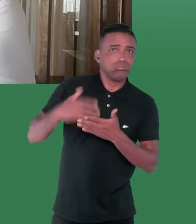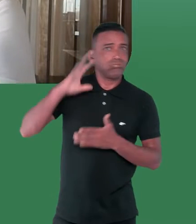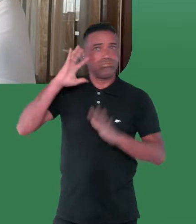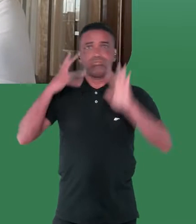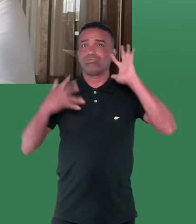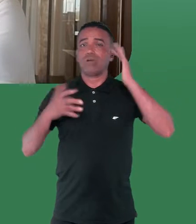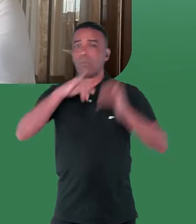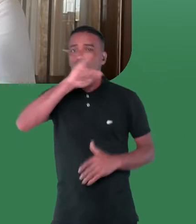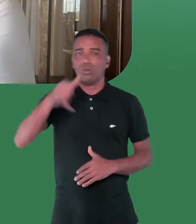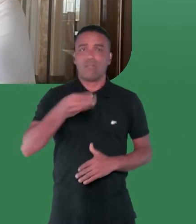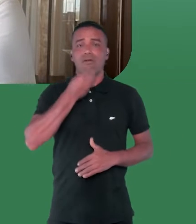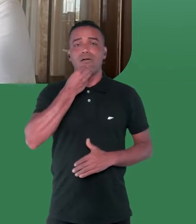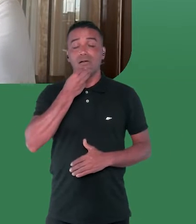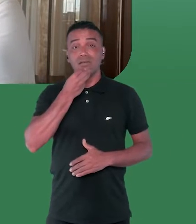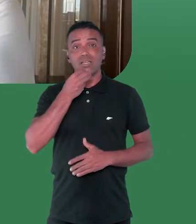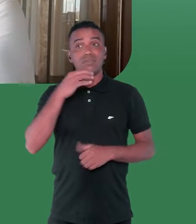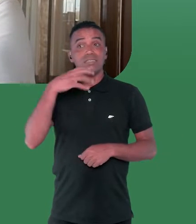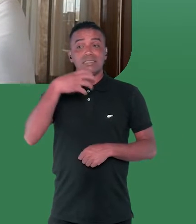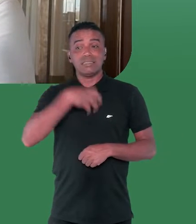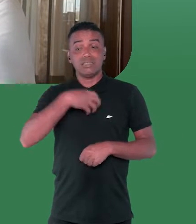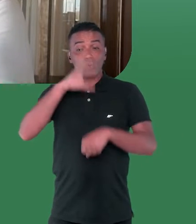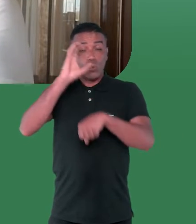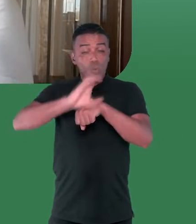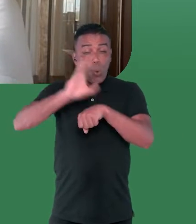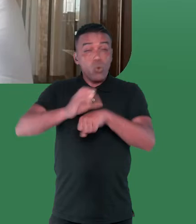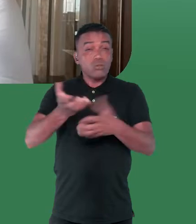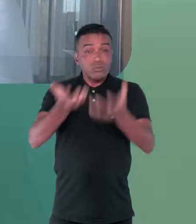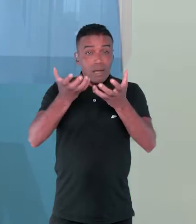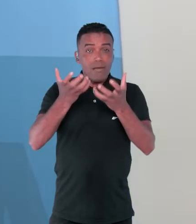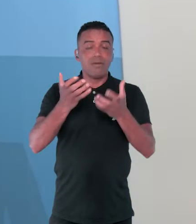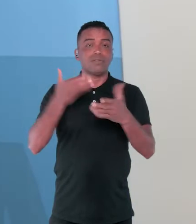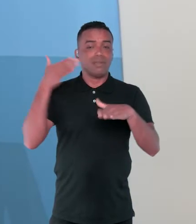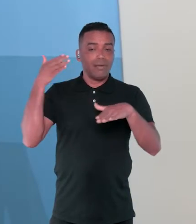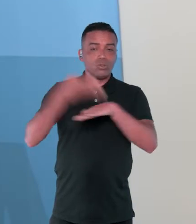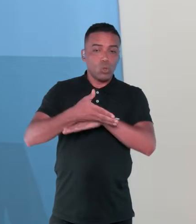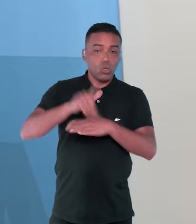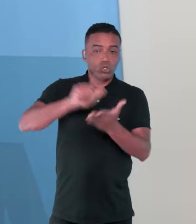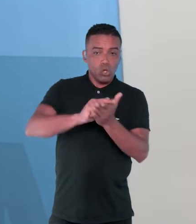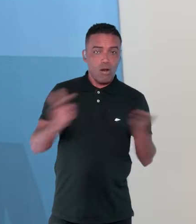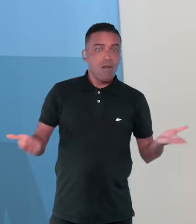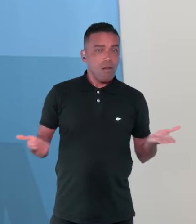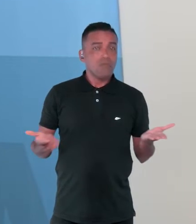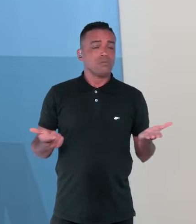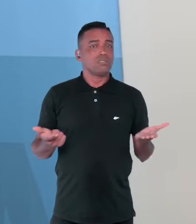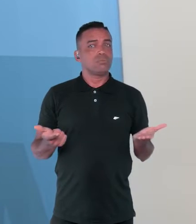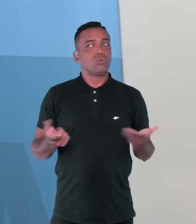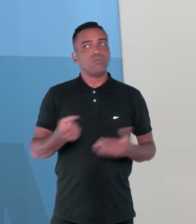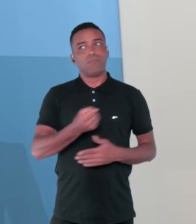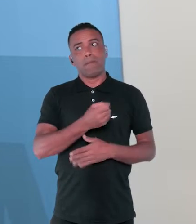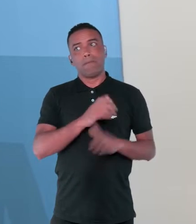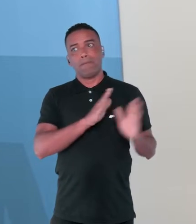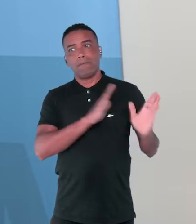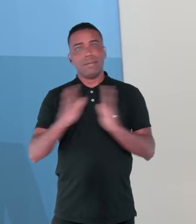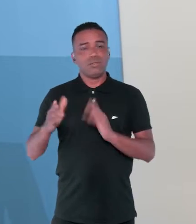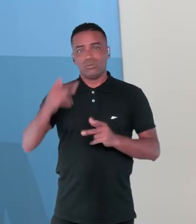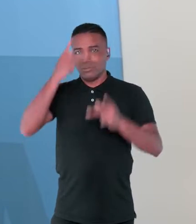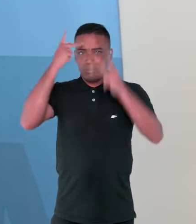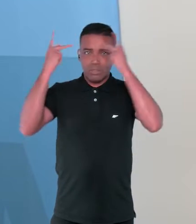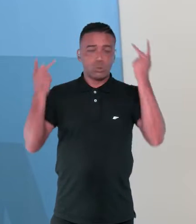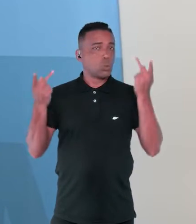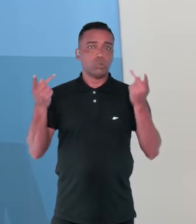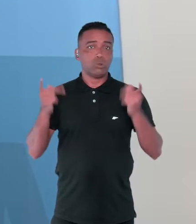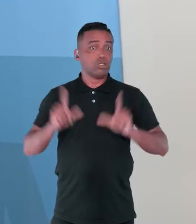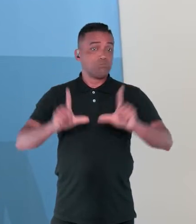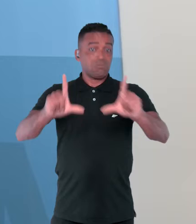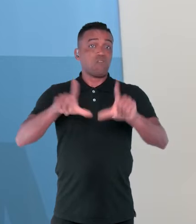você sentiu assim que é esse curso que eu quero fazer? Porque você entrou para o jornalismo numa época que muita gente trabalhava sem o